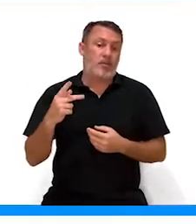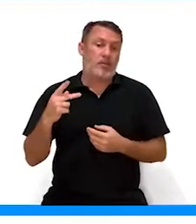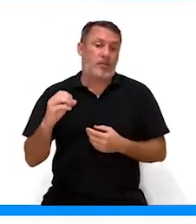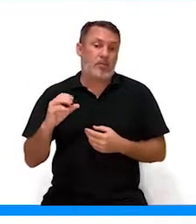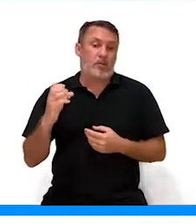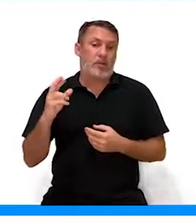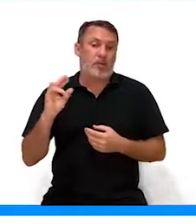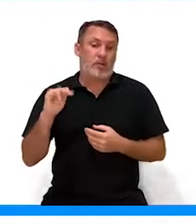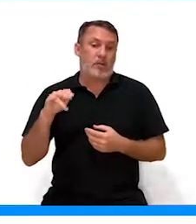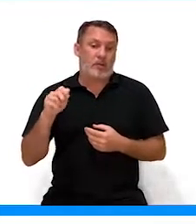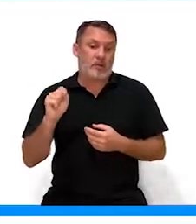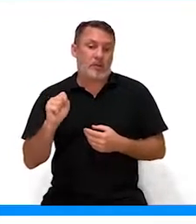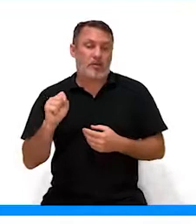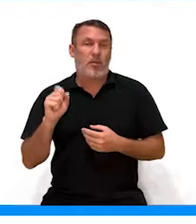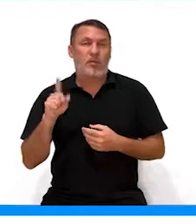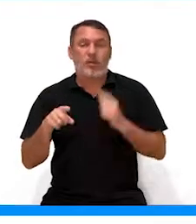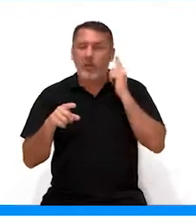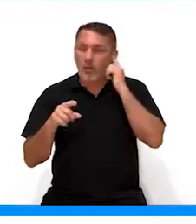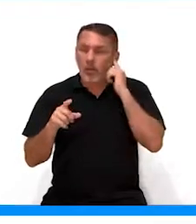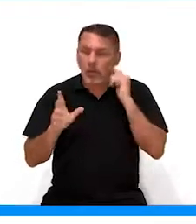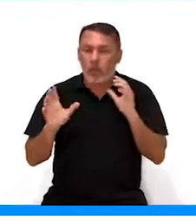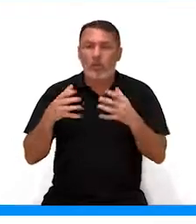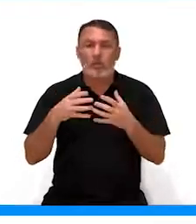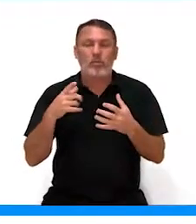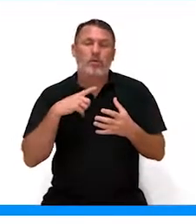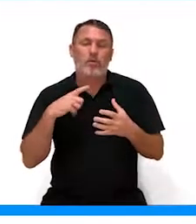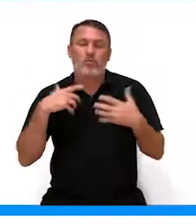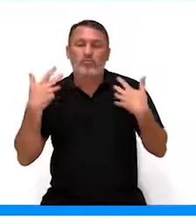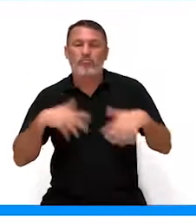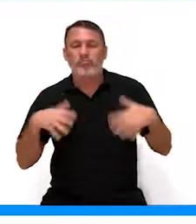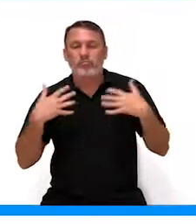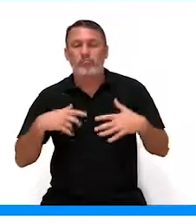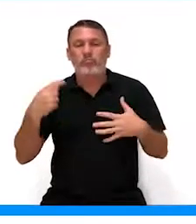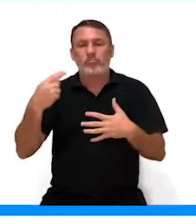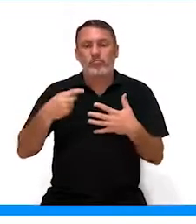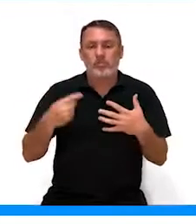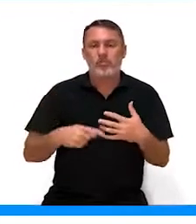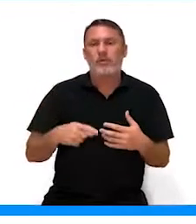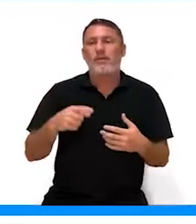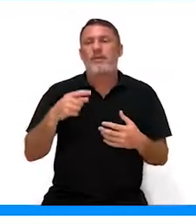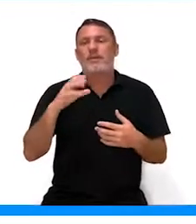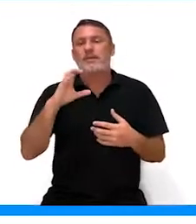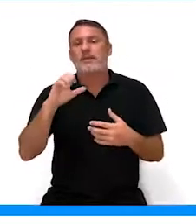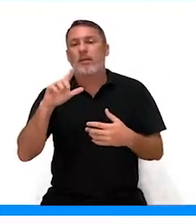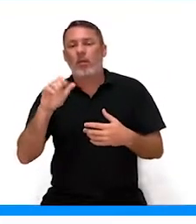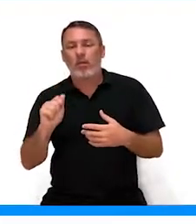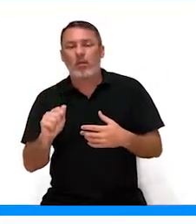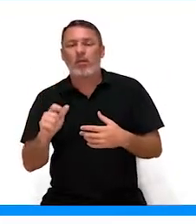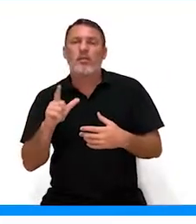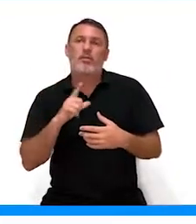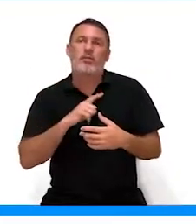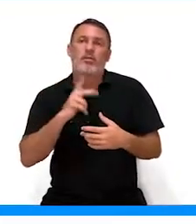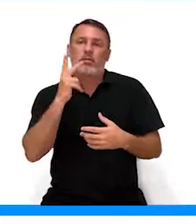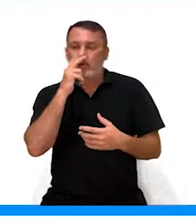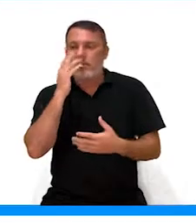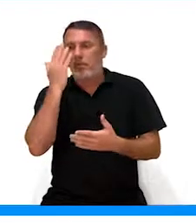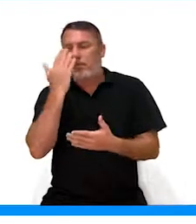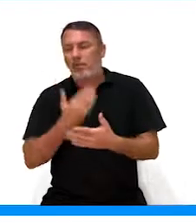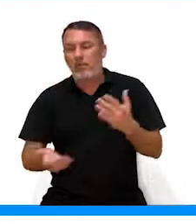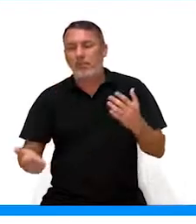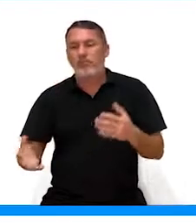também. Agora, as apócrinas são aquelas que, quando elas secretam, as suas